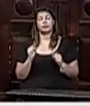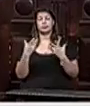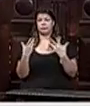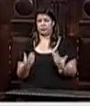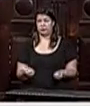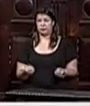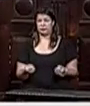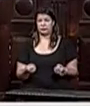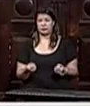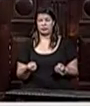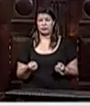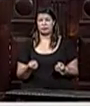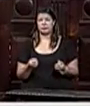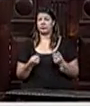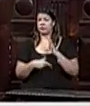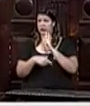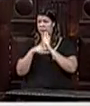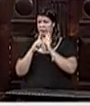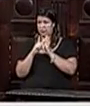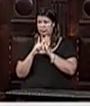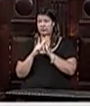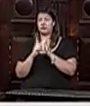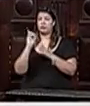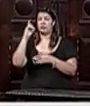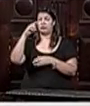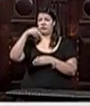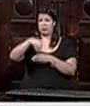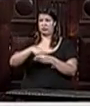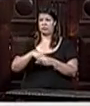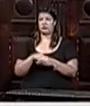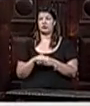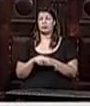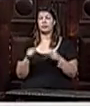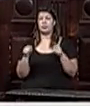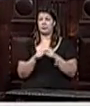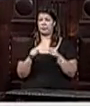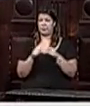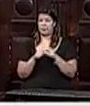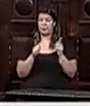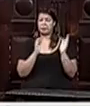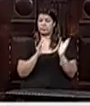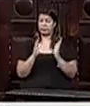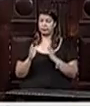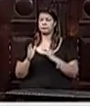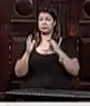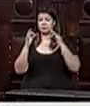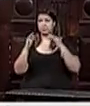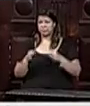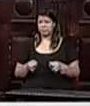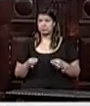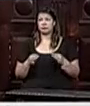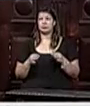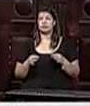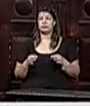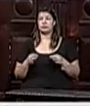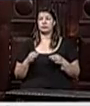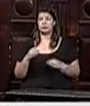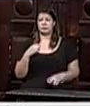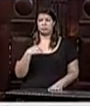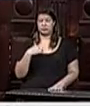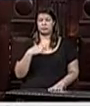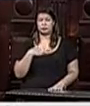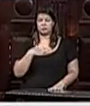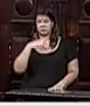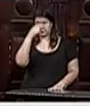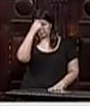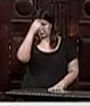aprovar antecipadamente as eleições, fazê-las em caráter geral, eu aqui deixo claro que, na minha